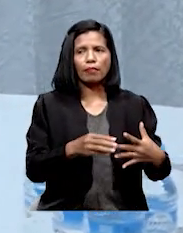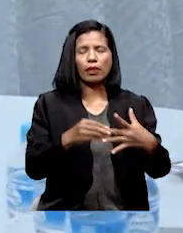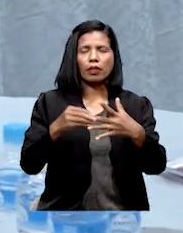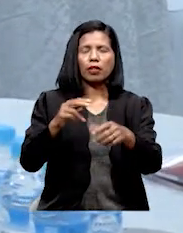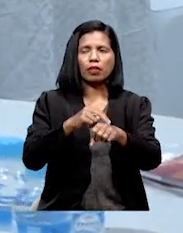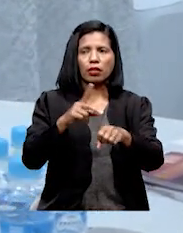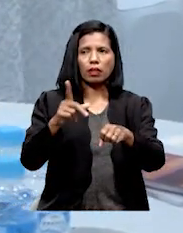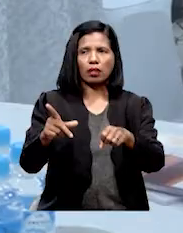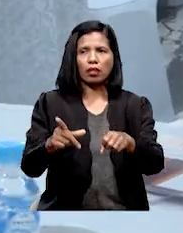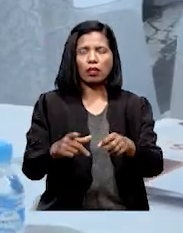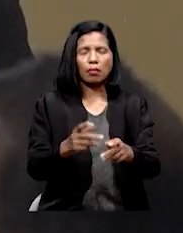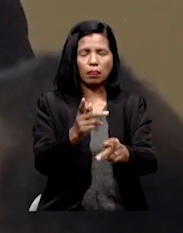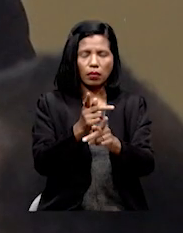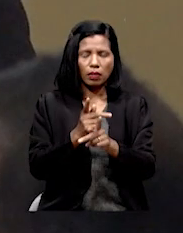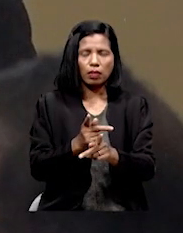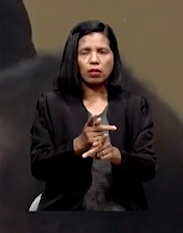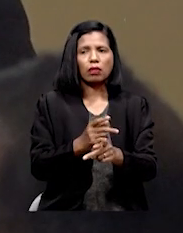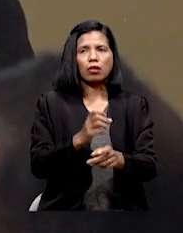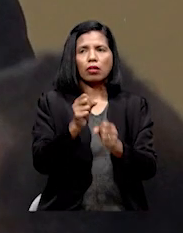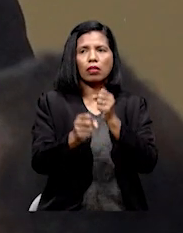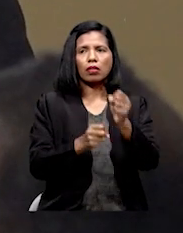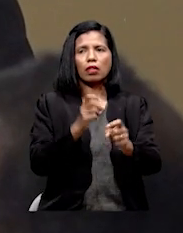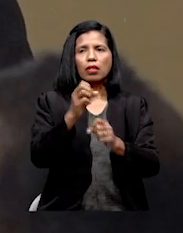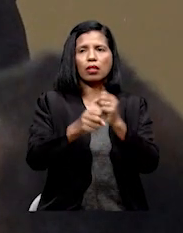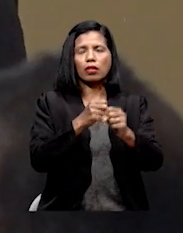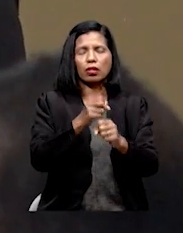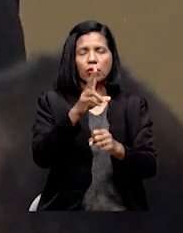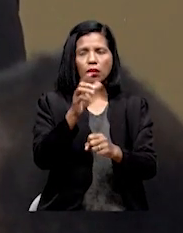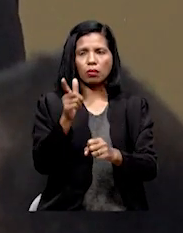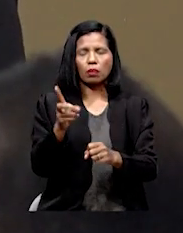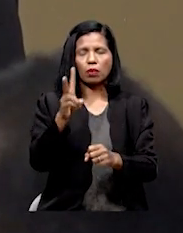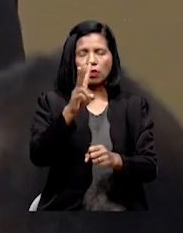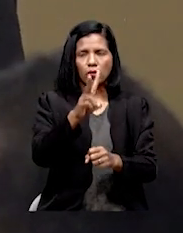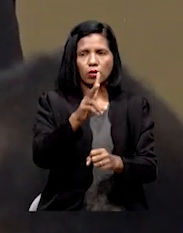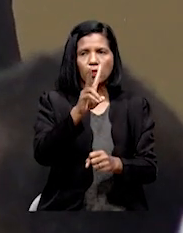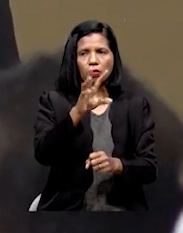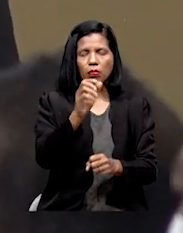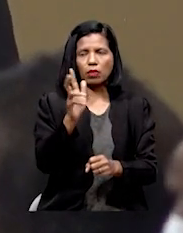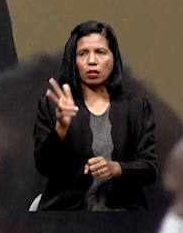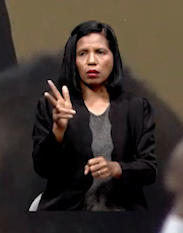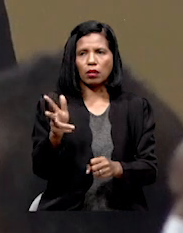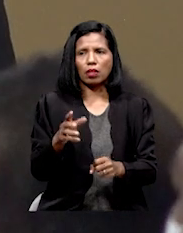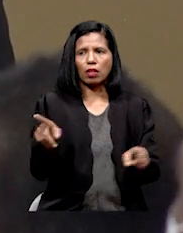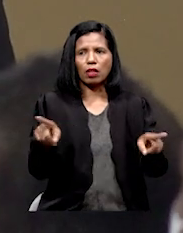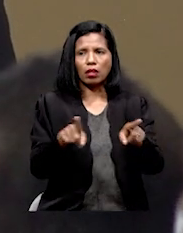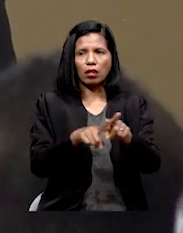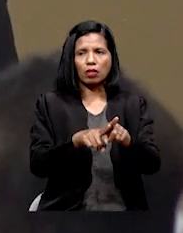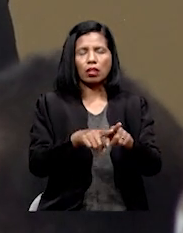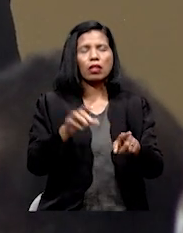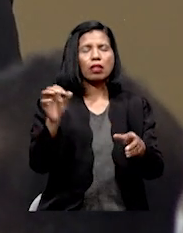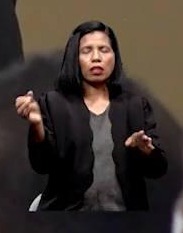para Proteção Social Tina 2021 até 2030, no dar